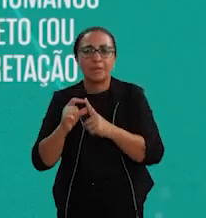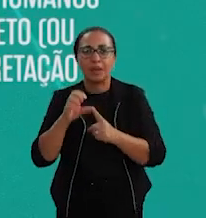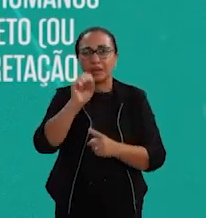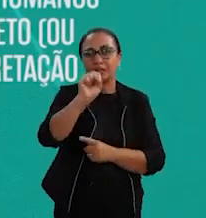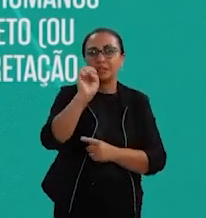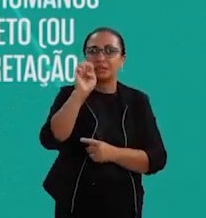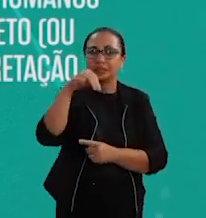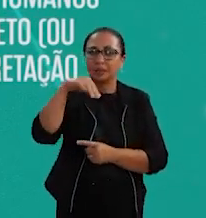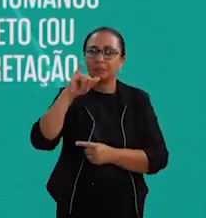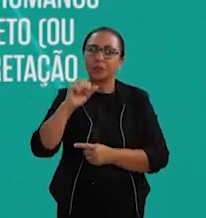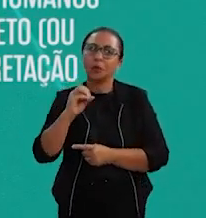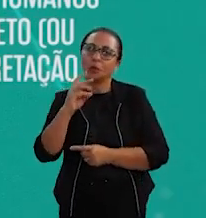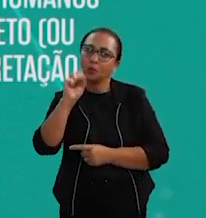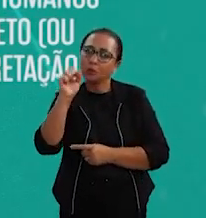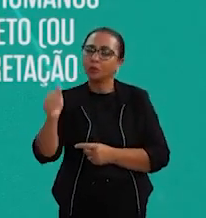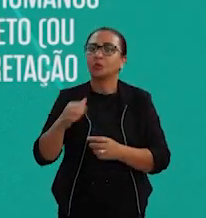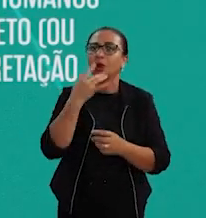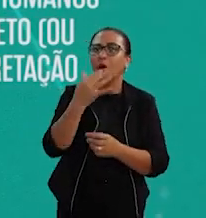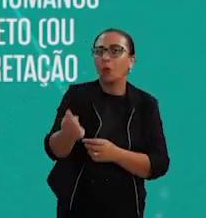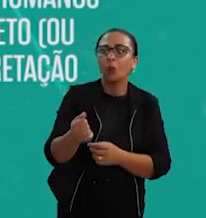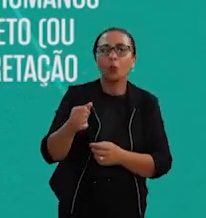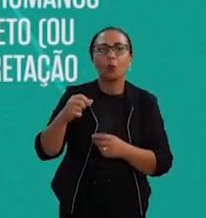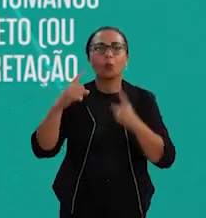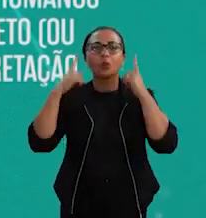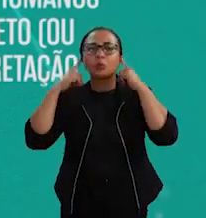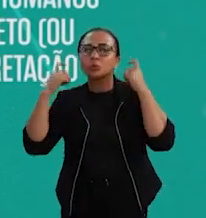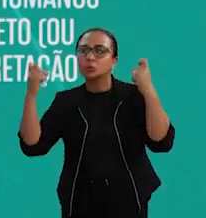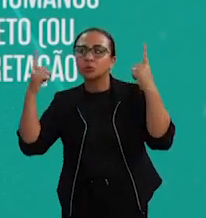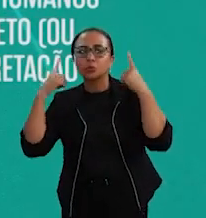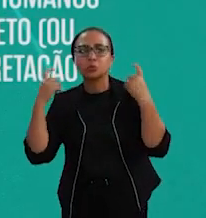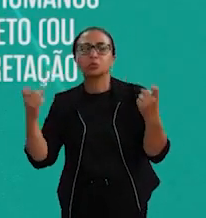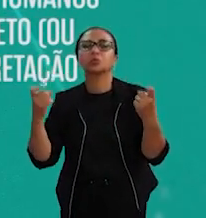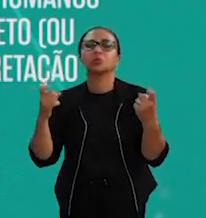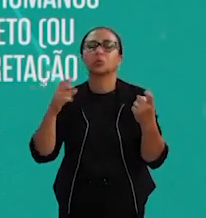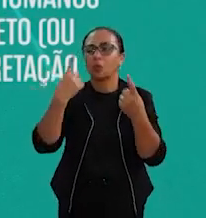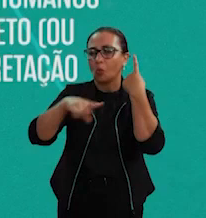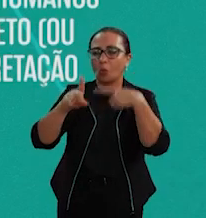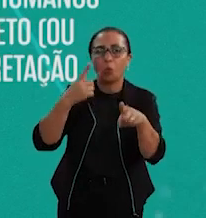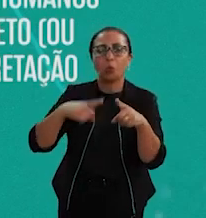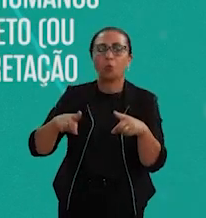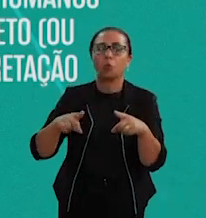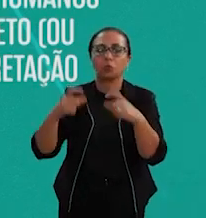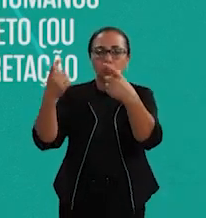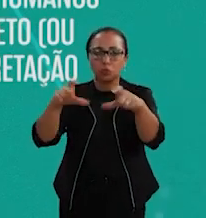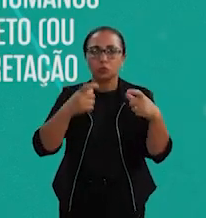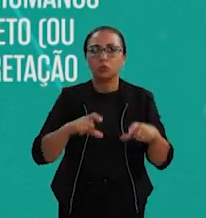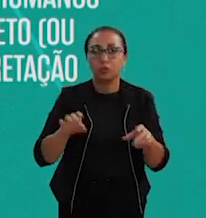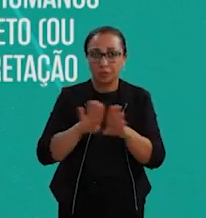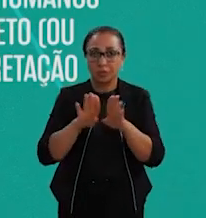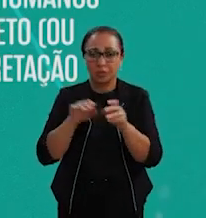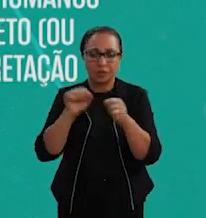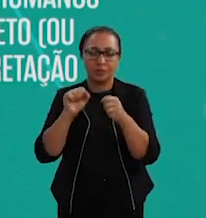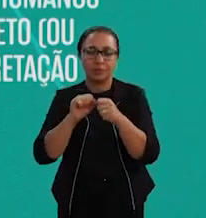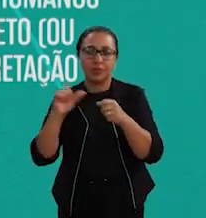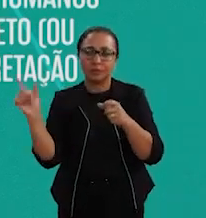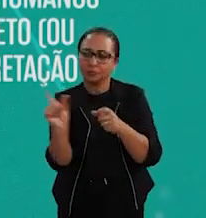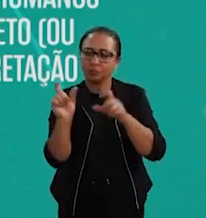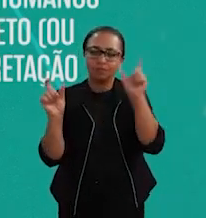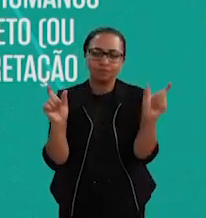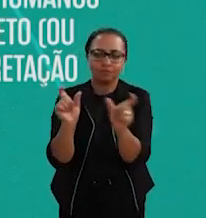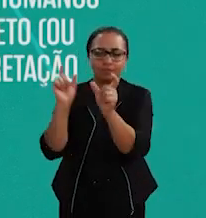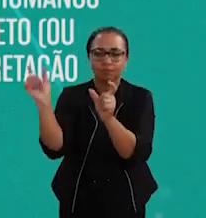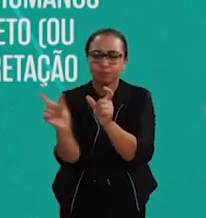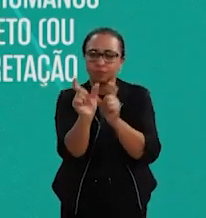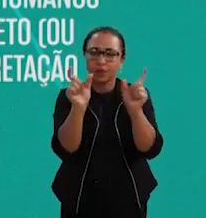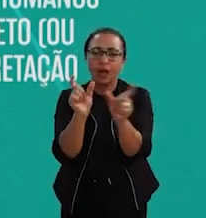semioses, como as cores, como os sons, né, como outras fontes que fazem